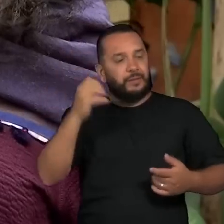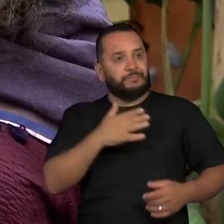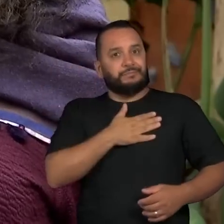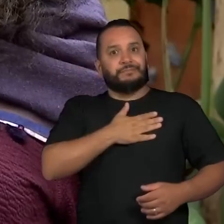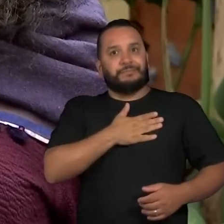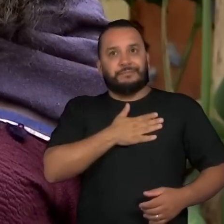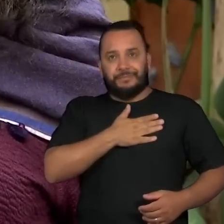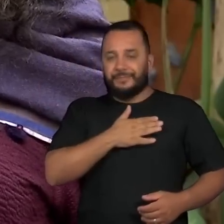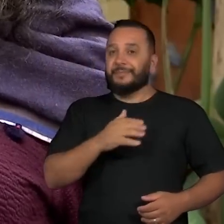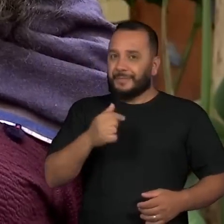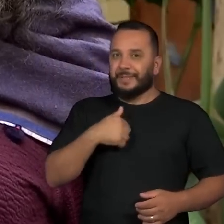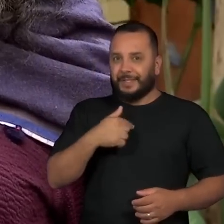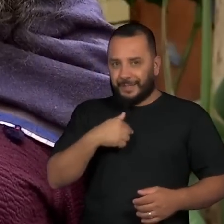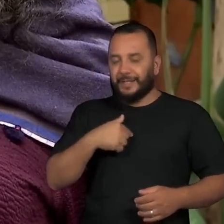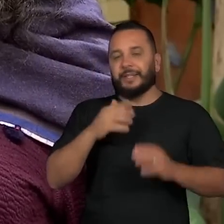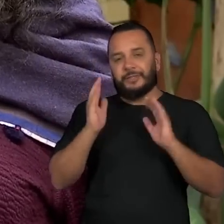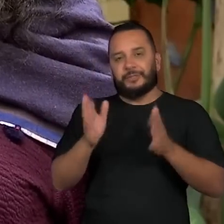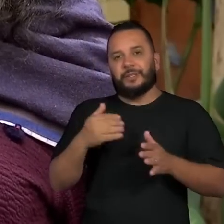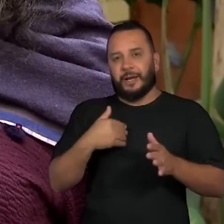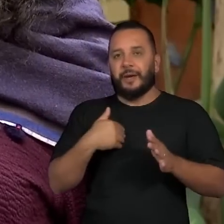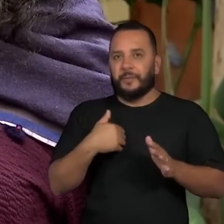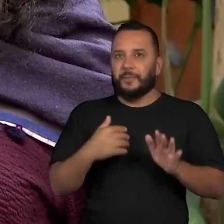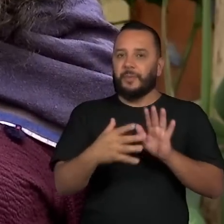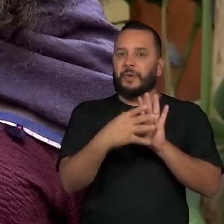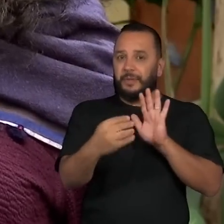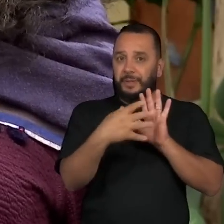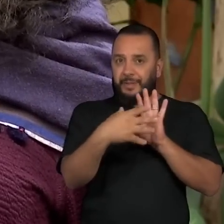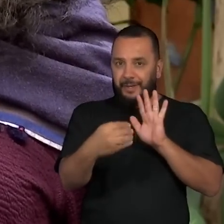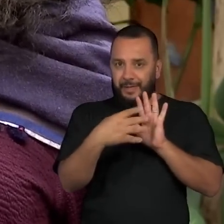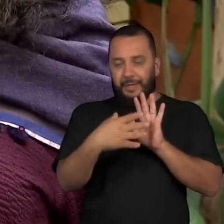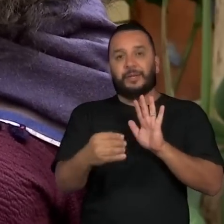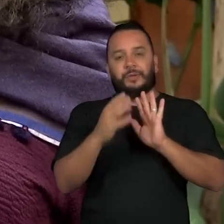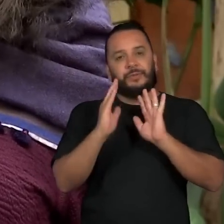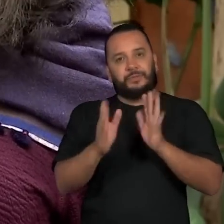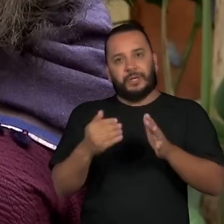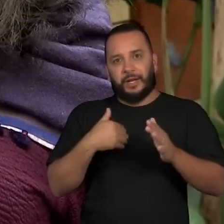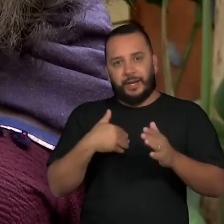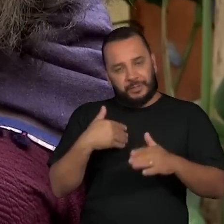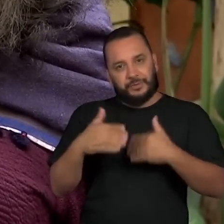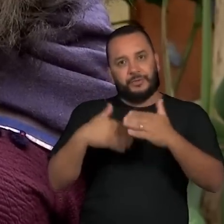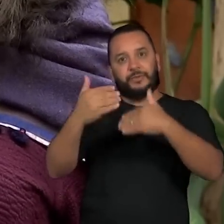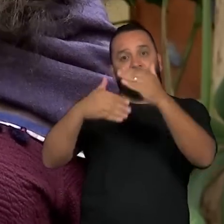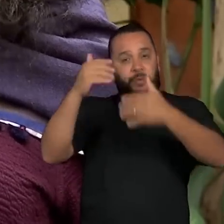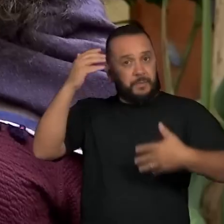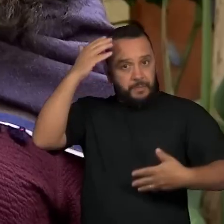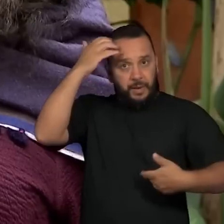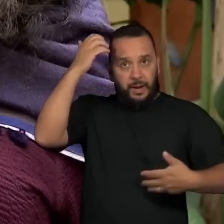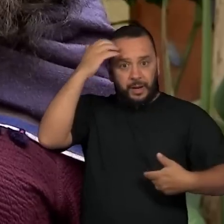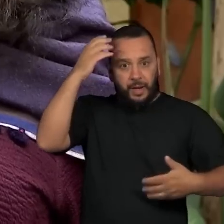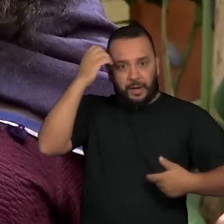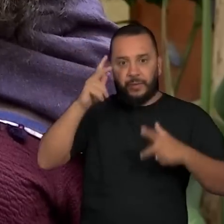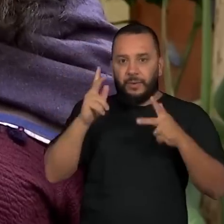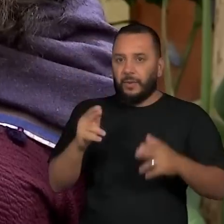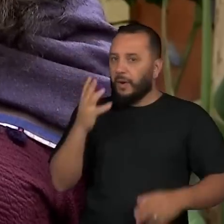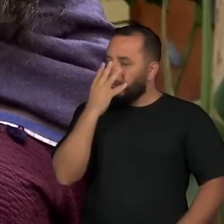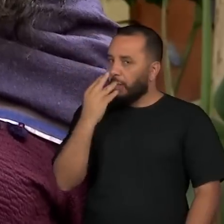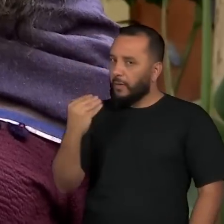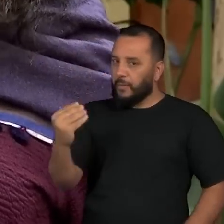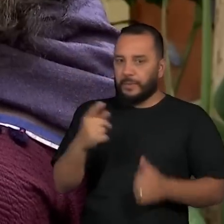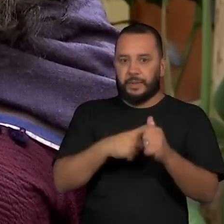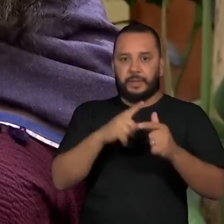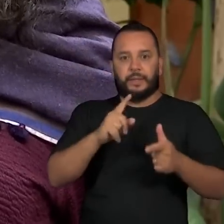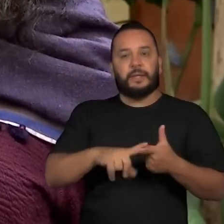dos modelos teoréticos foram desenvolvidos com primatas do velho mundo, como babuíno,